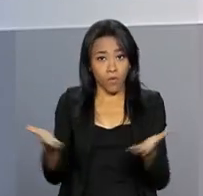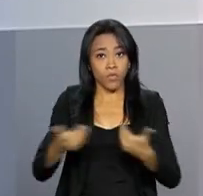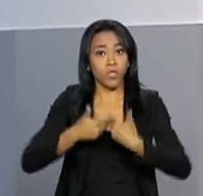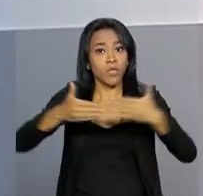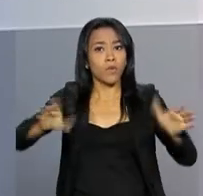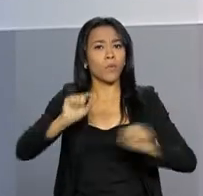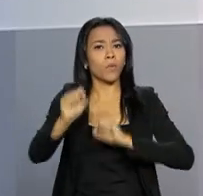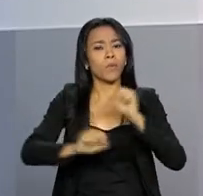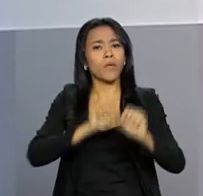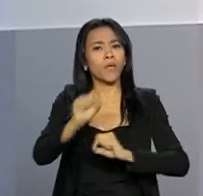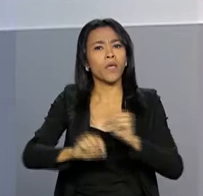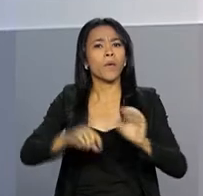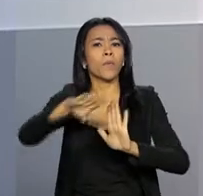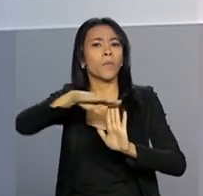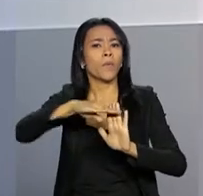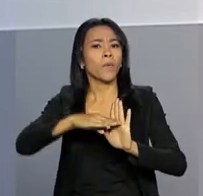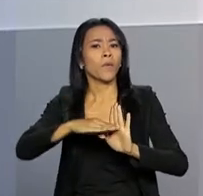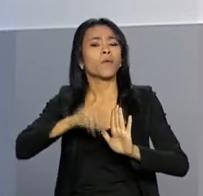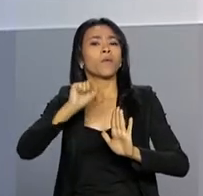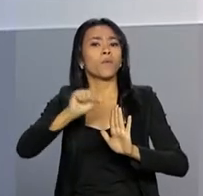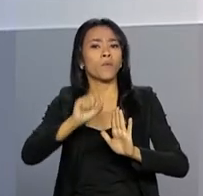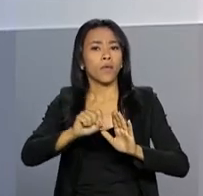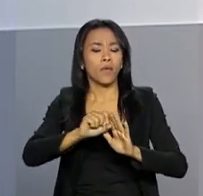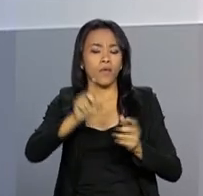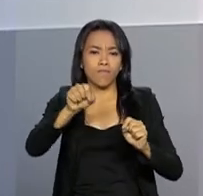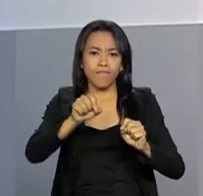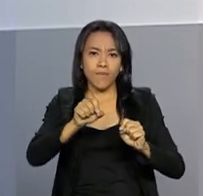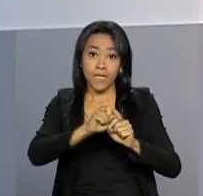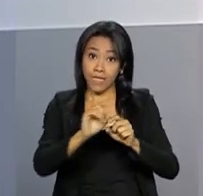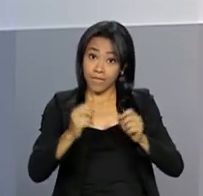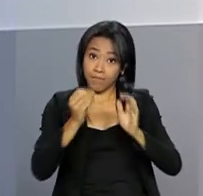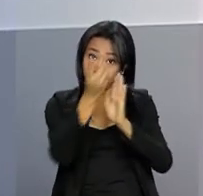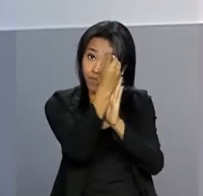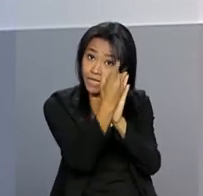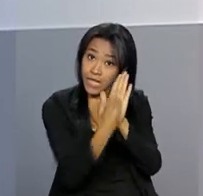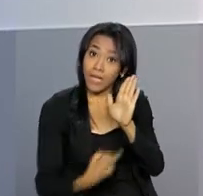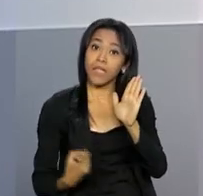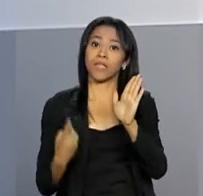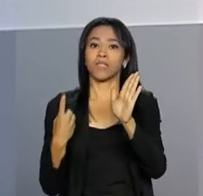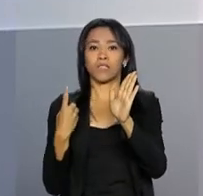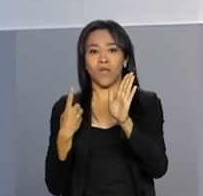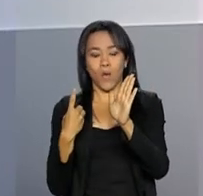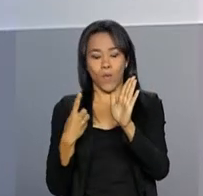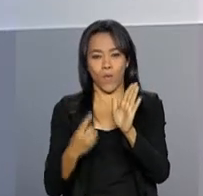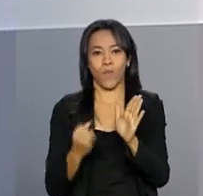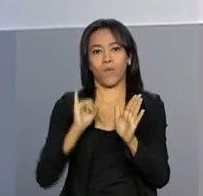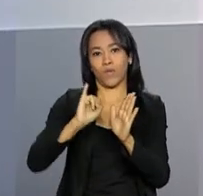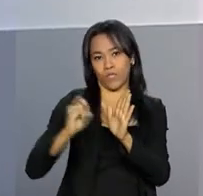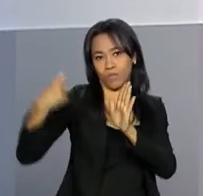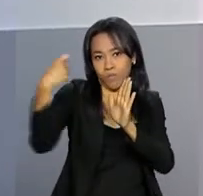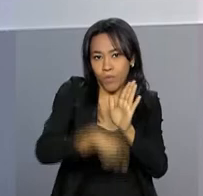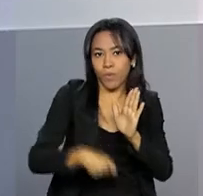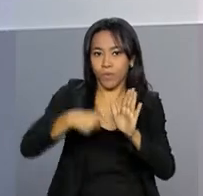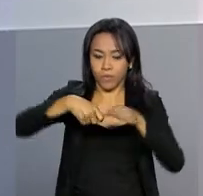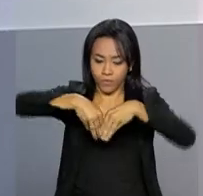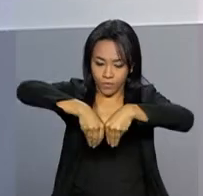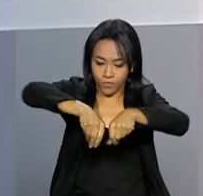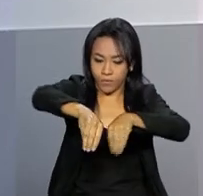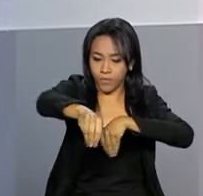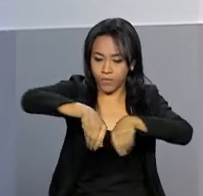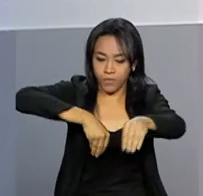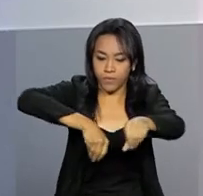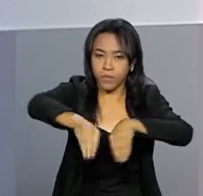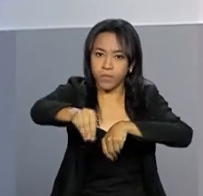quem está obrigado a fazer a declaração do imposto sobre a propriedade territorial e territorial rural referente ao exercício